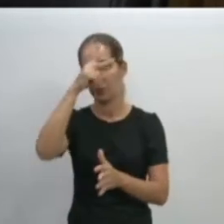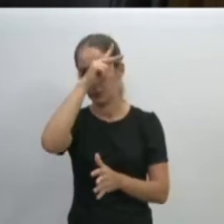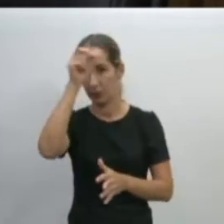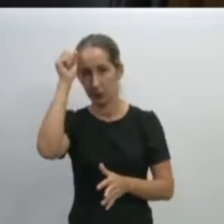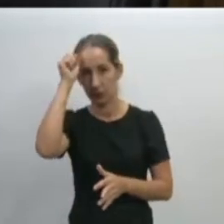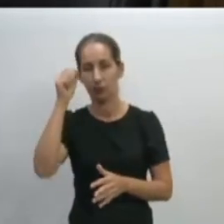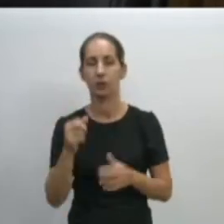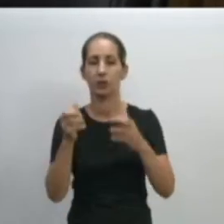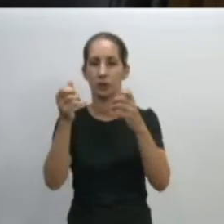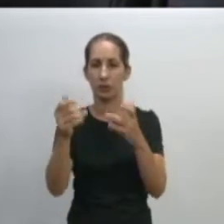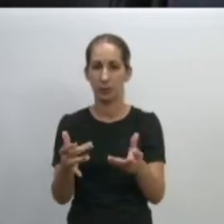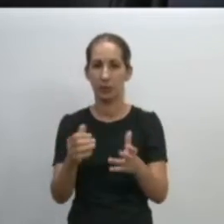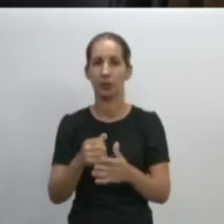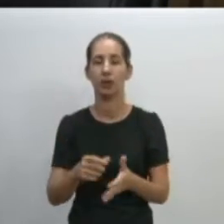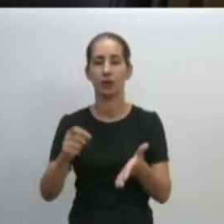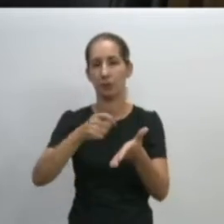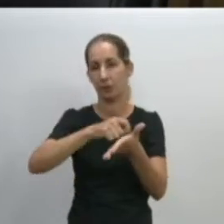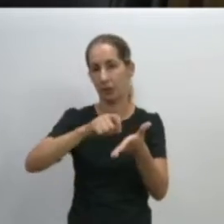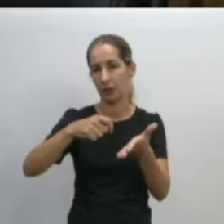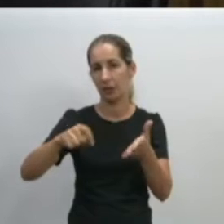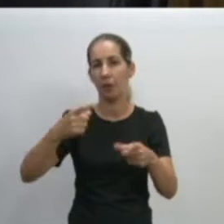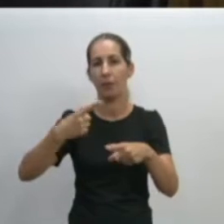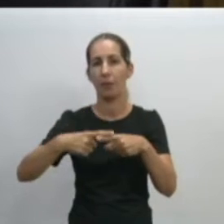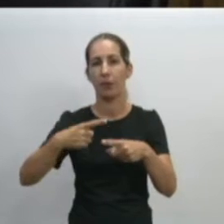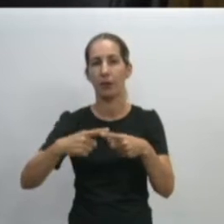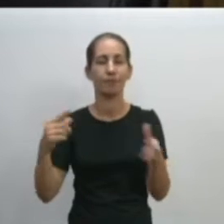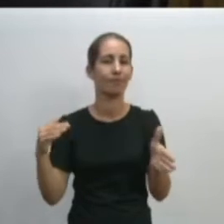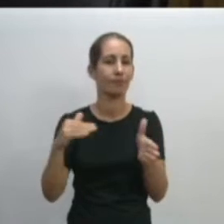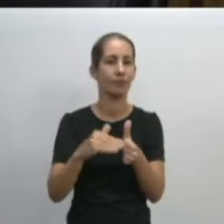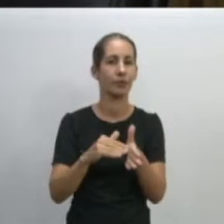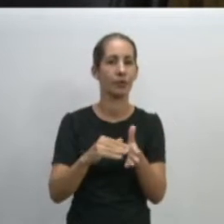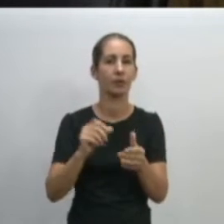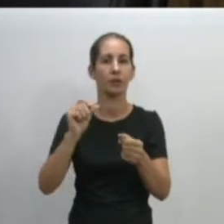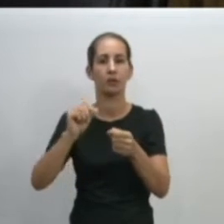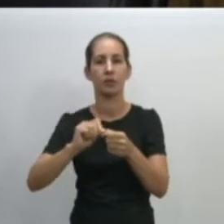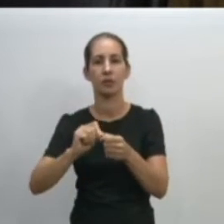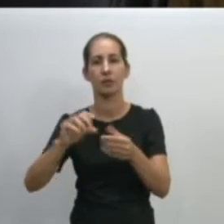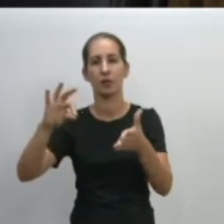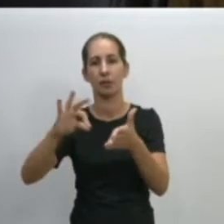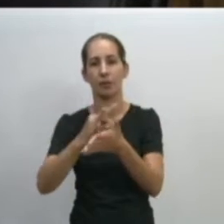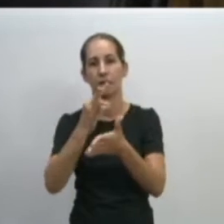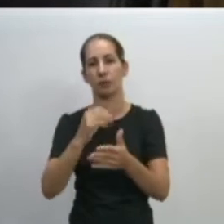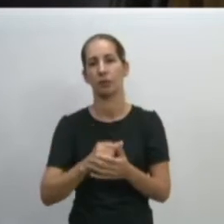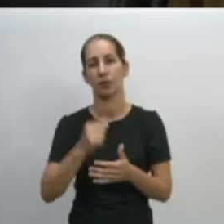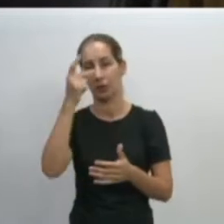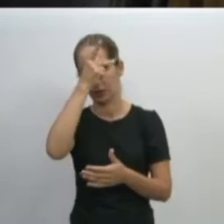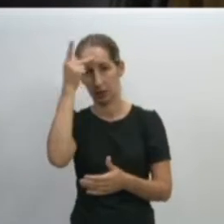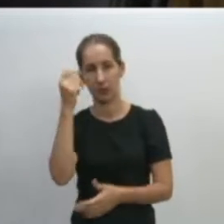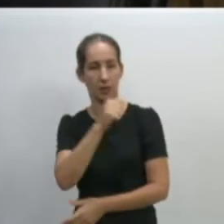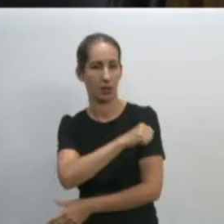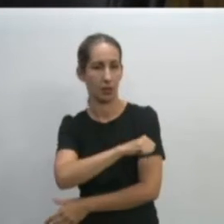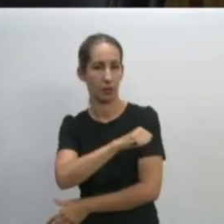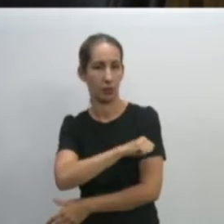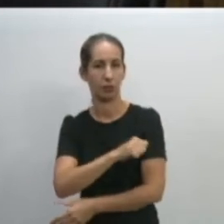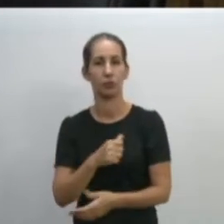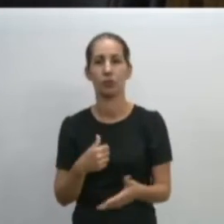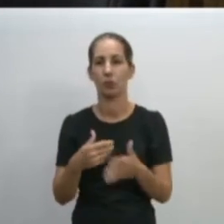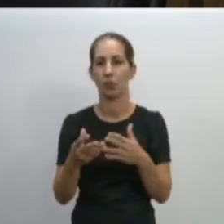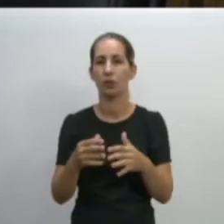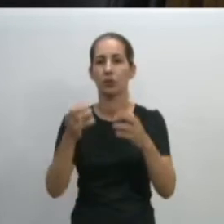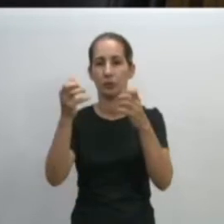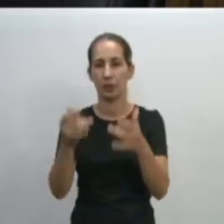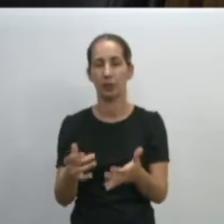município justifiquem por escrito o motivo pela impossibilidade de efetivar a matrícula de alunos, seja qual for o motivo, e da